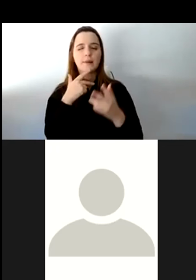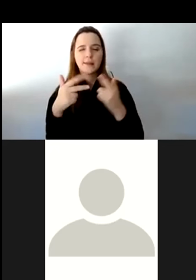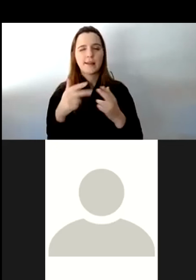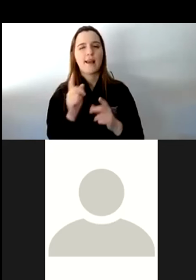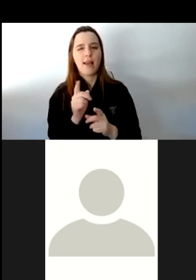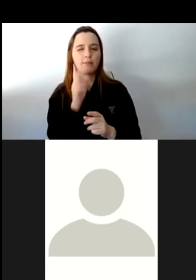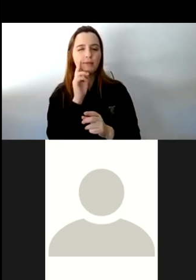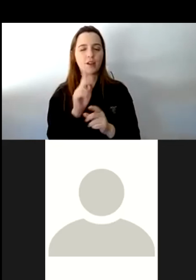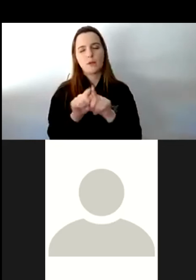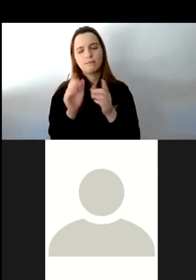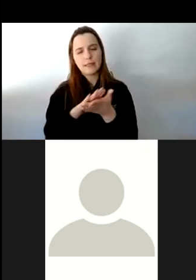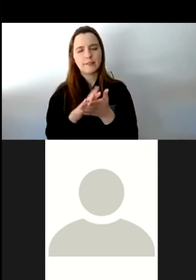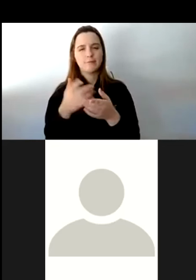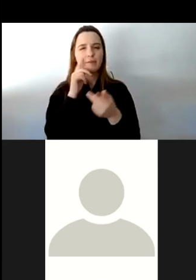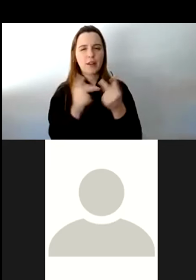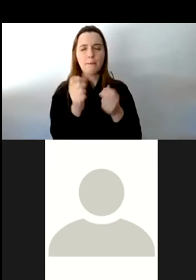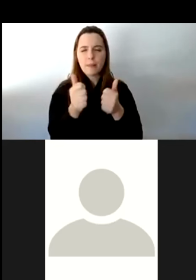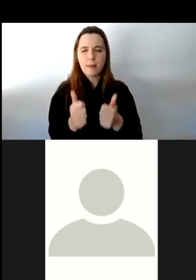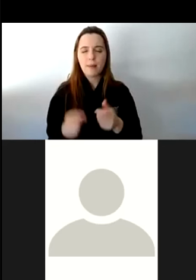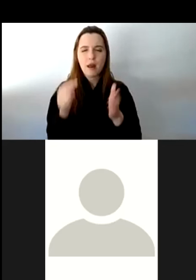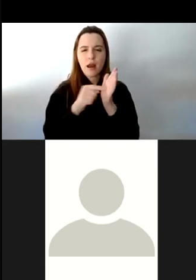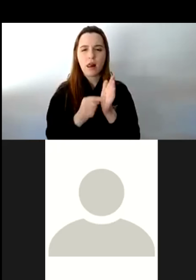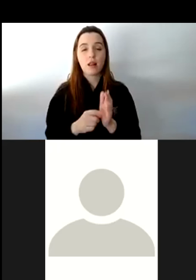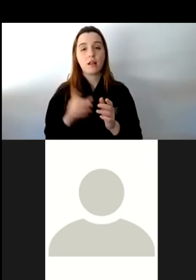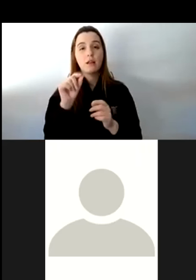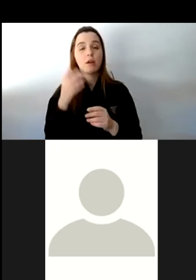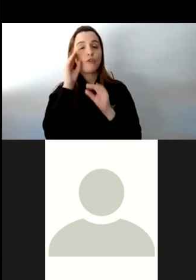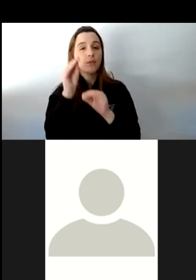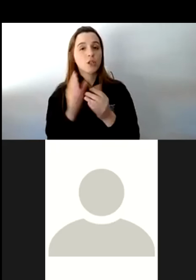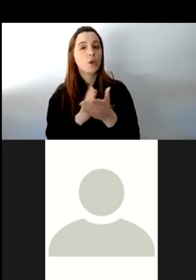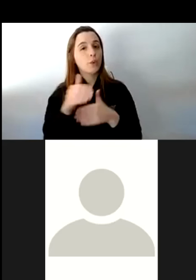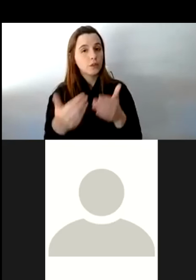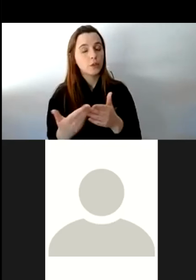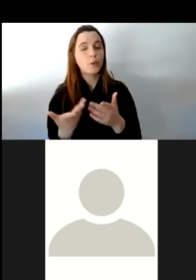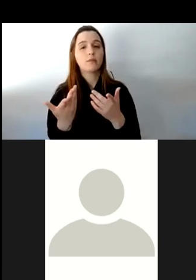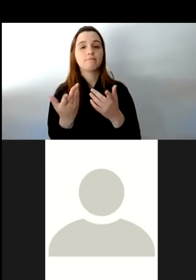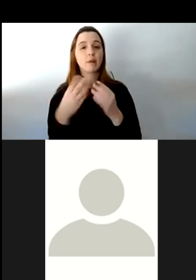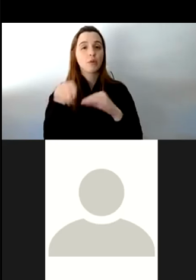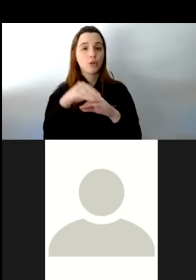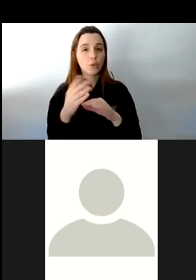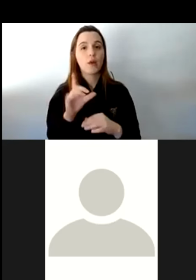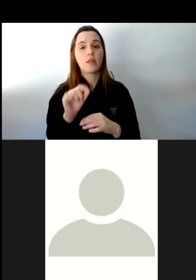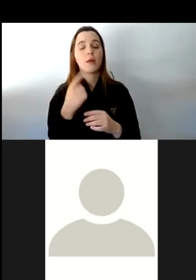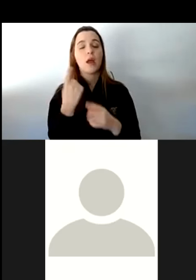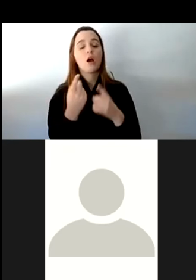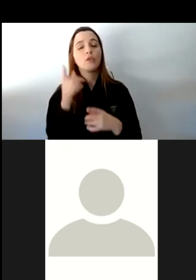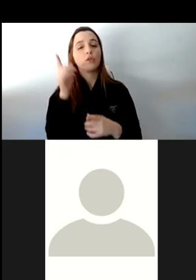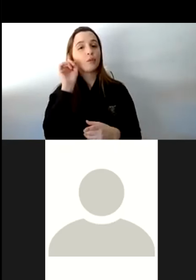formação base, à sua formação contínua pós-graduada e também algo que para nós foi importante desde o